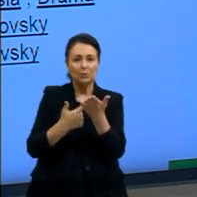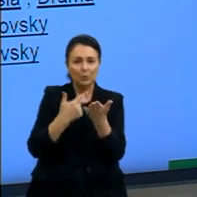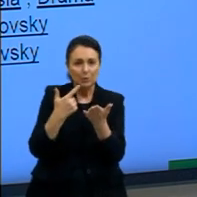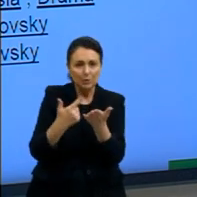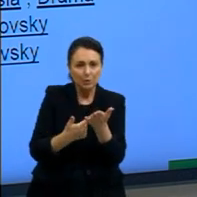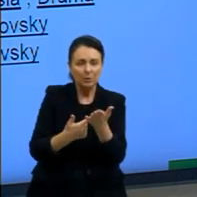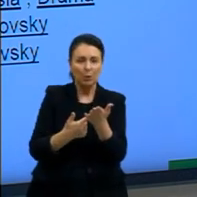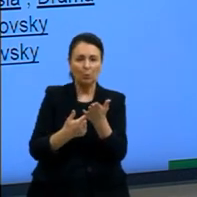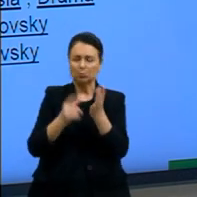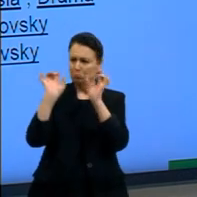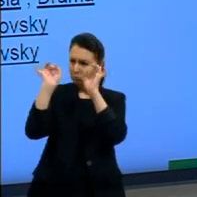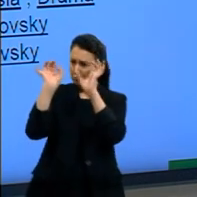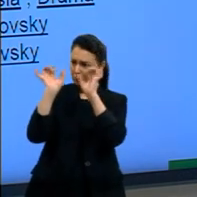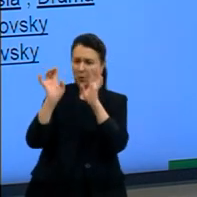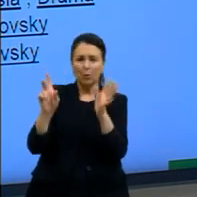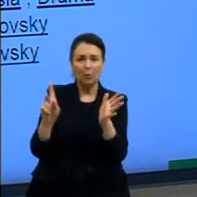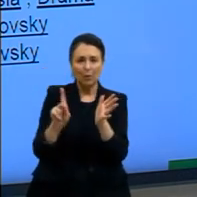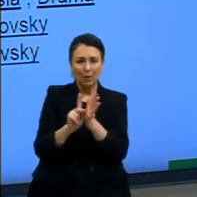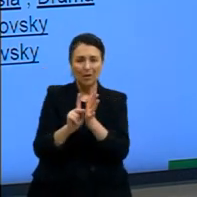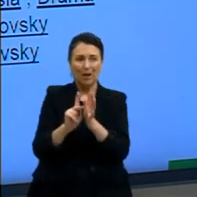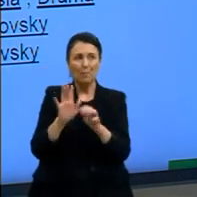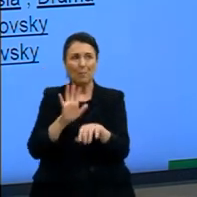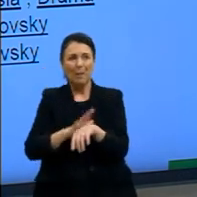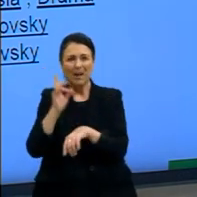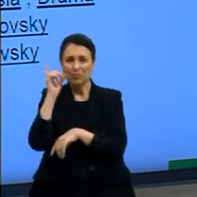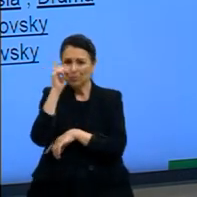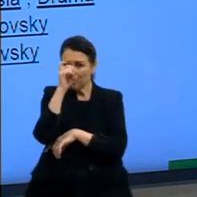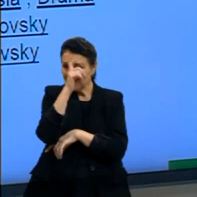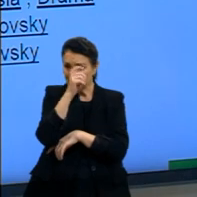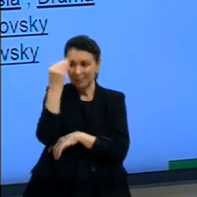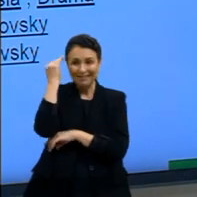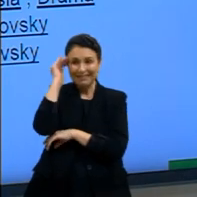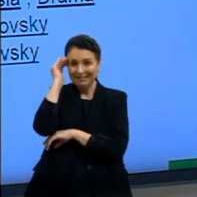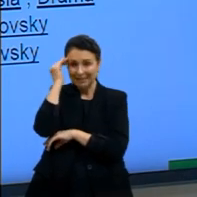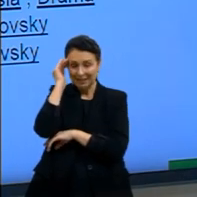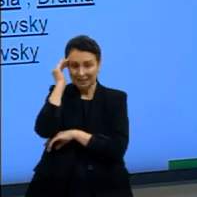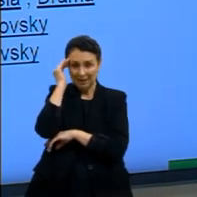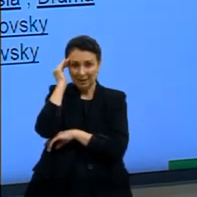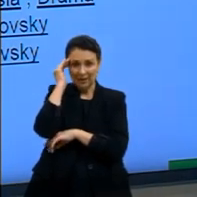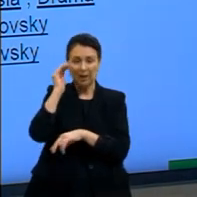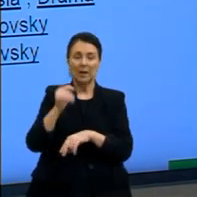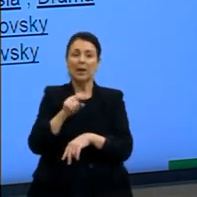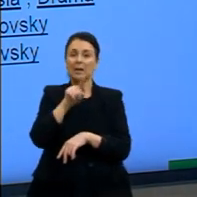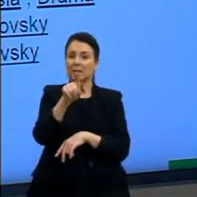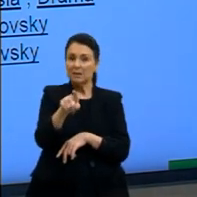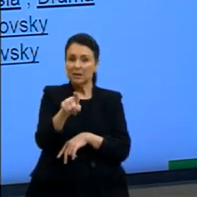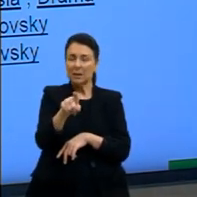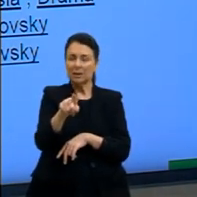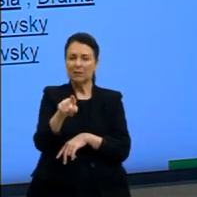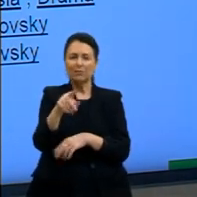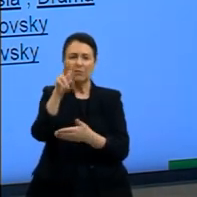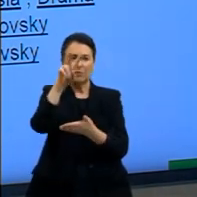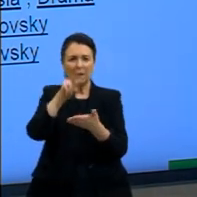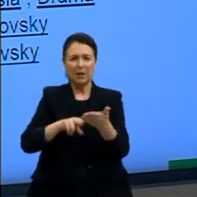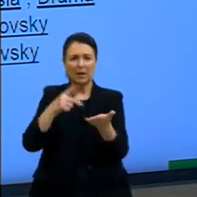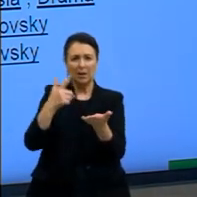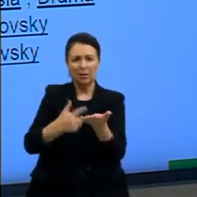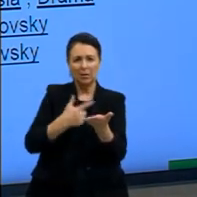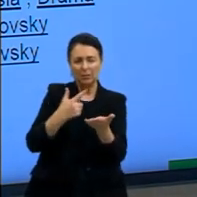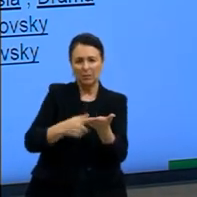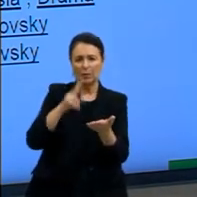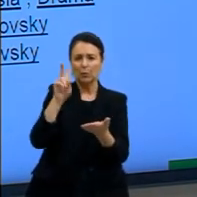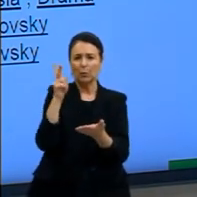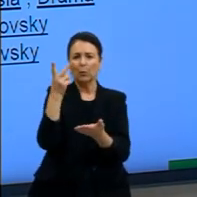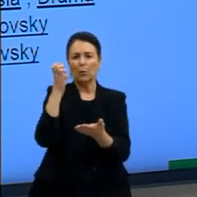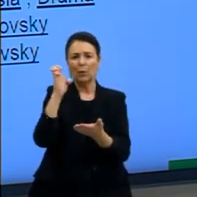para um público específico ele se torna um pouco difícil de ser entendidos se você vai pegar por exemplo um líder do